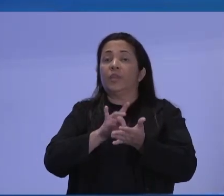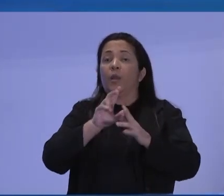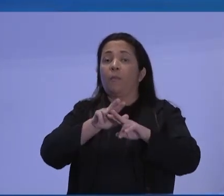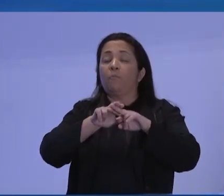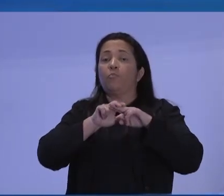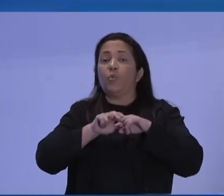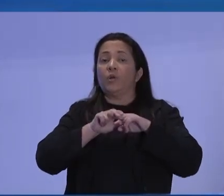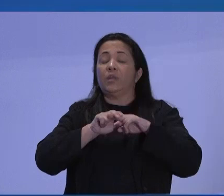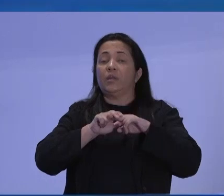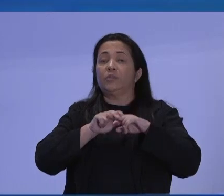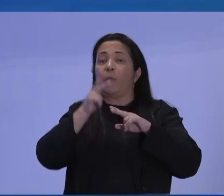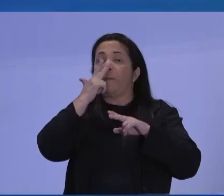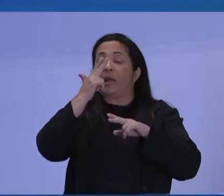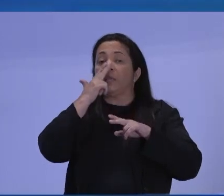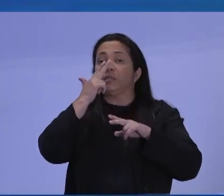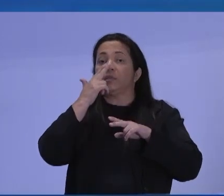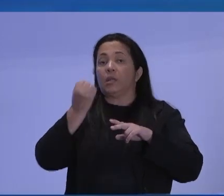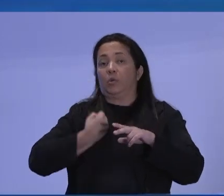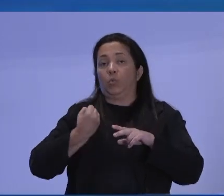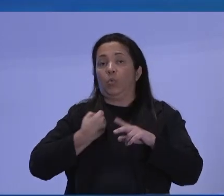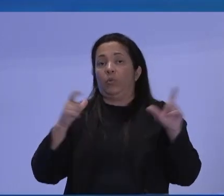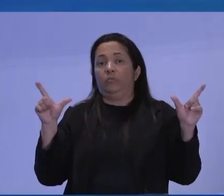os programas eram, então, reduzidos ou